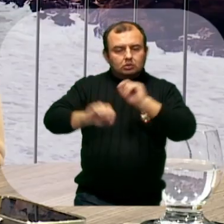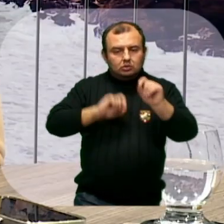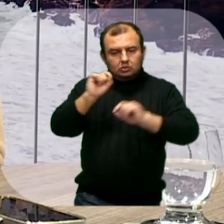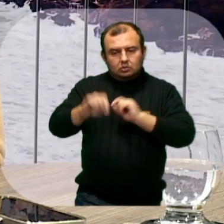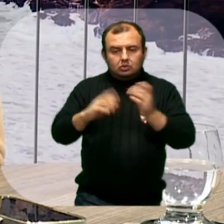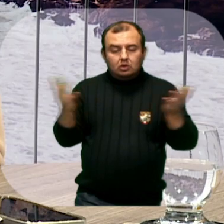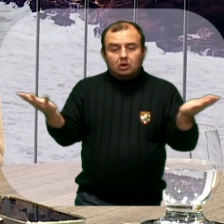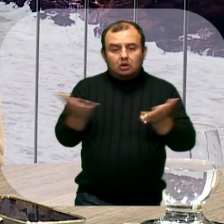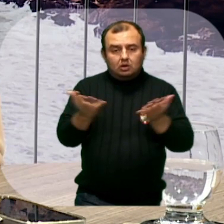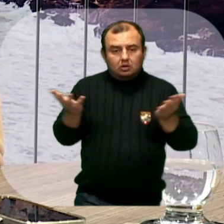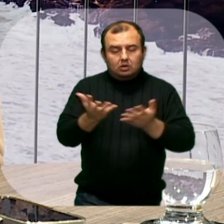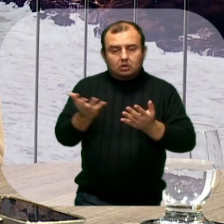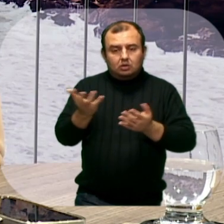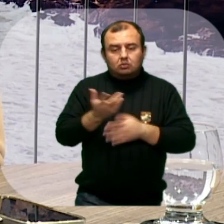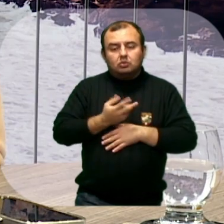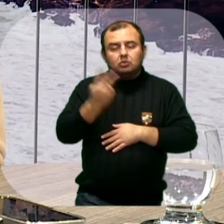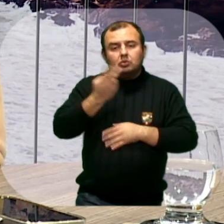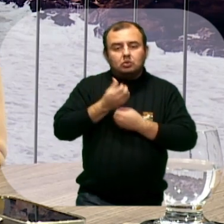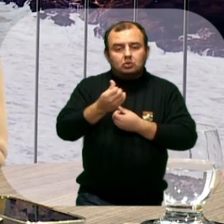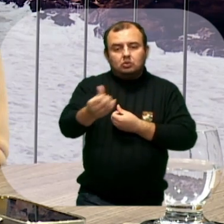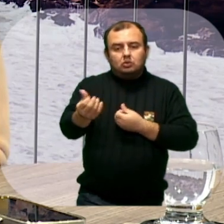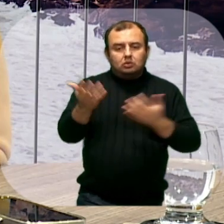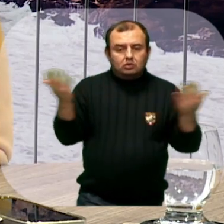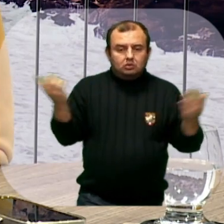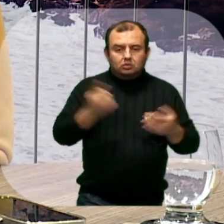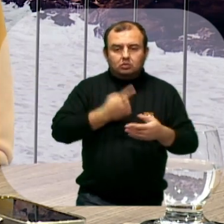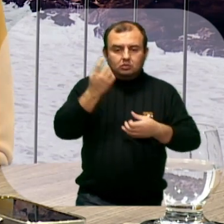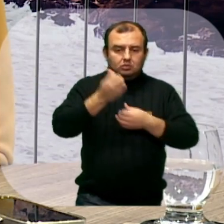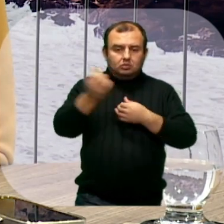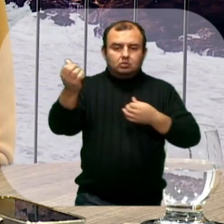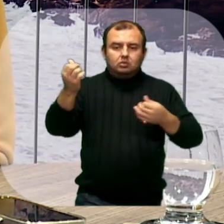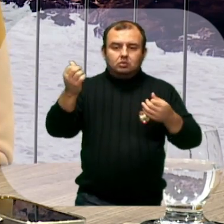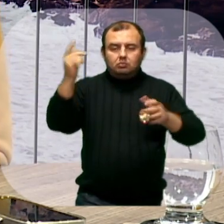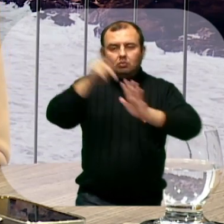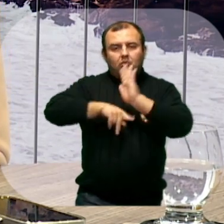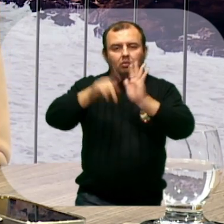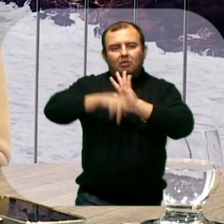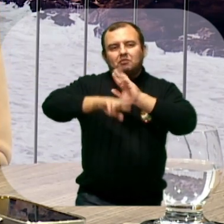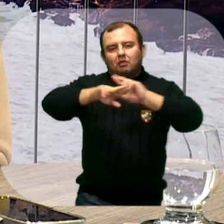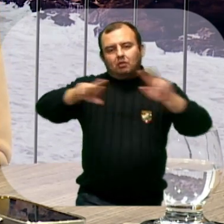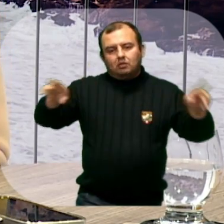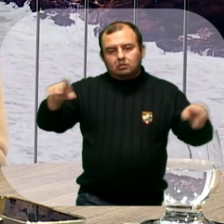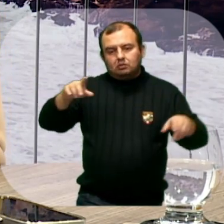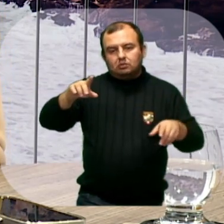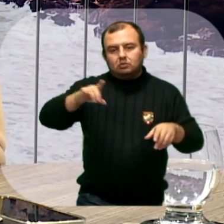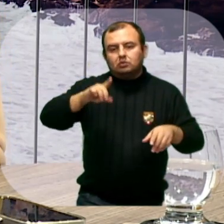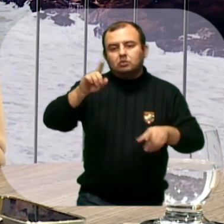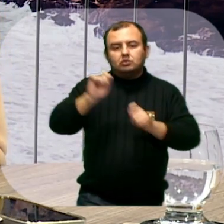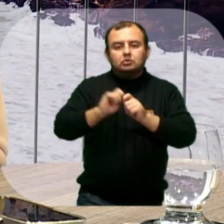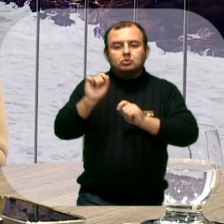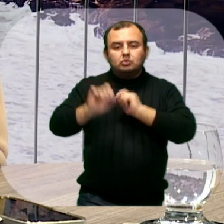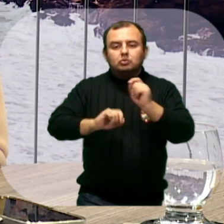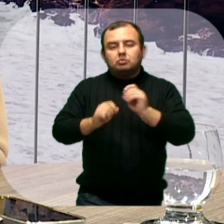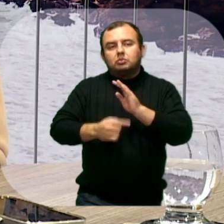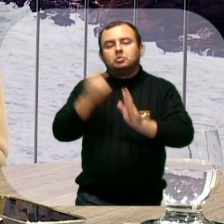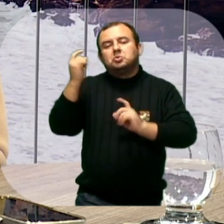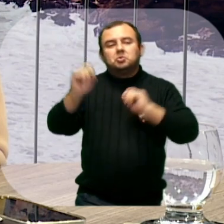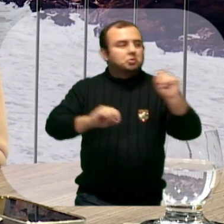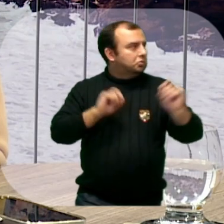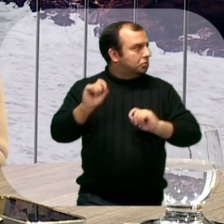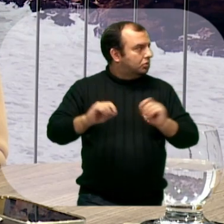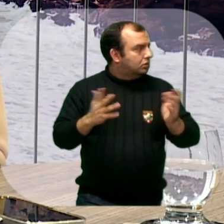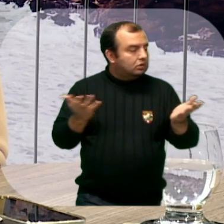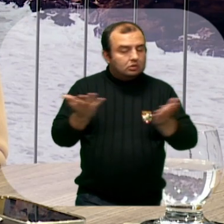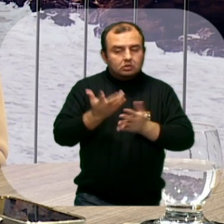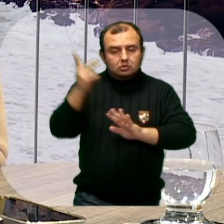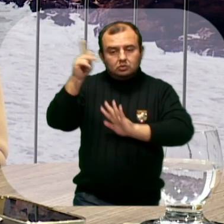projeto que agora é para o segundo semestre, porque esse primeiro semestre foi uma avalanche. Tinha dias que a gente não sabia o que fazia primeiro. Mas nós